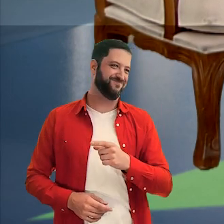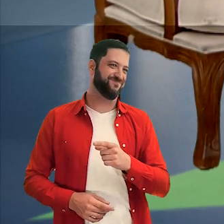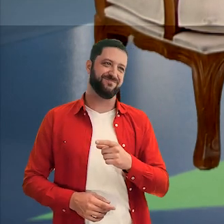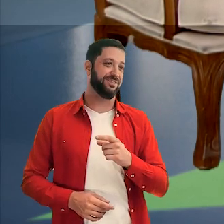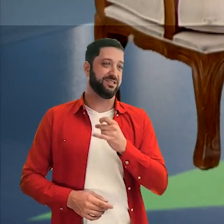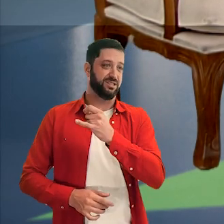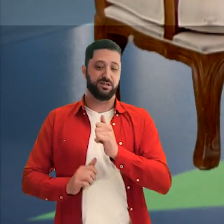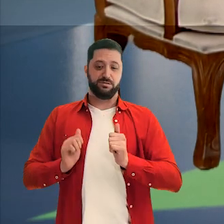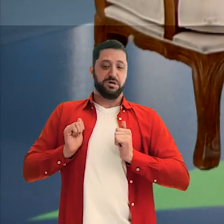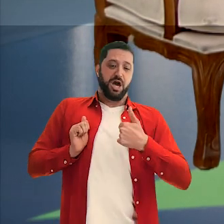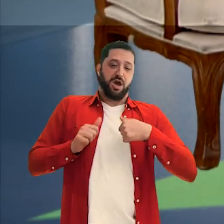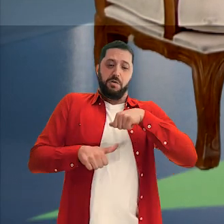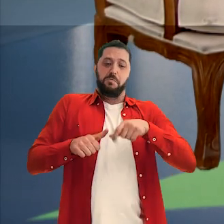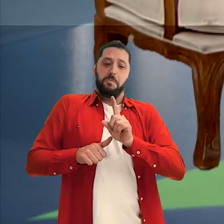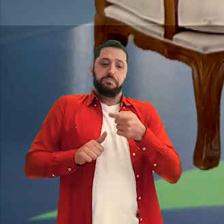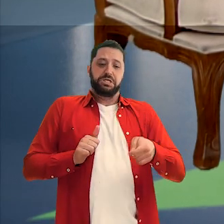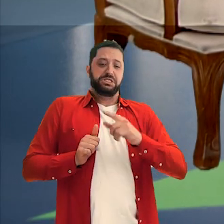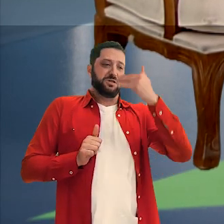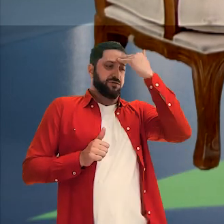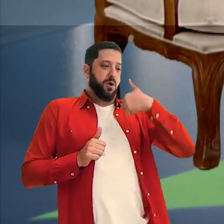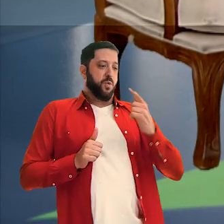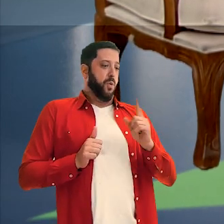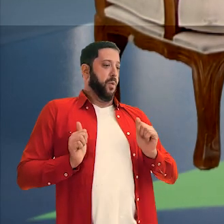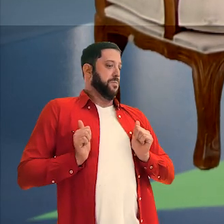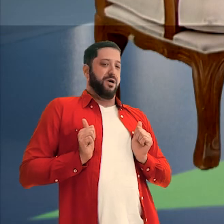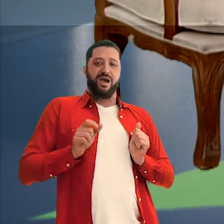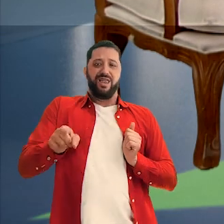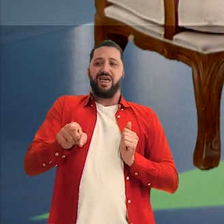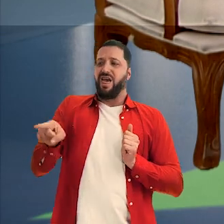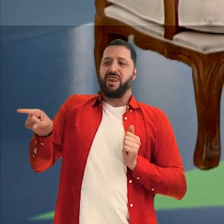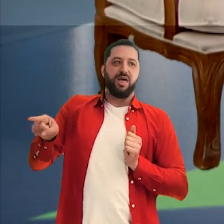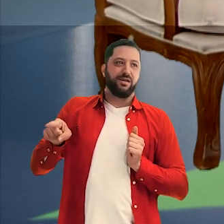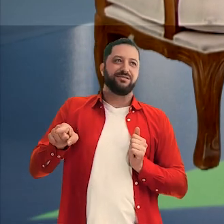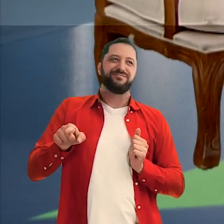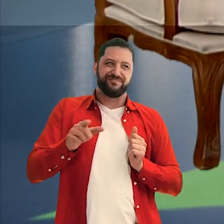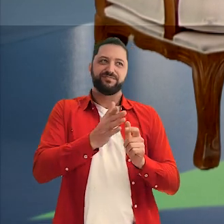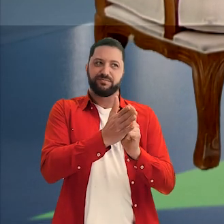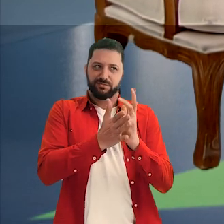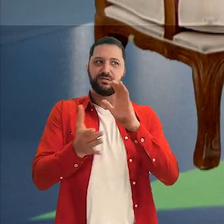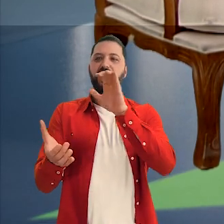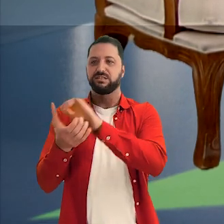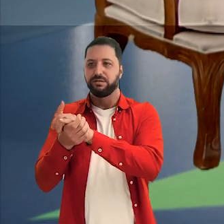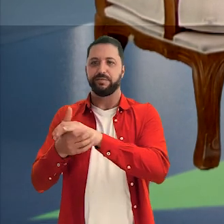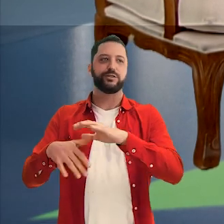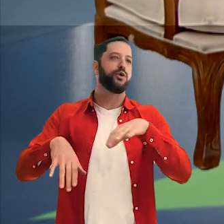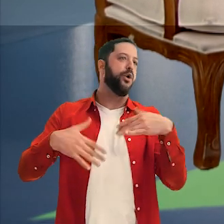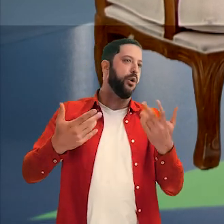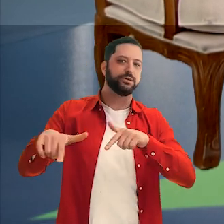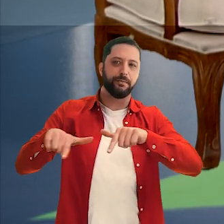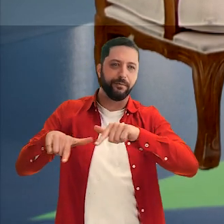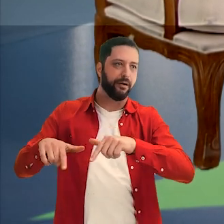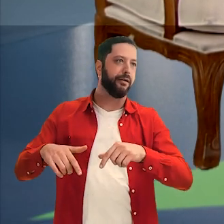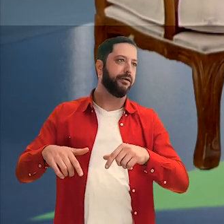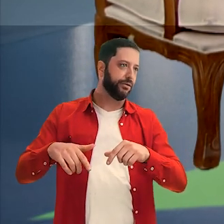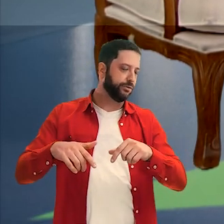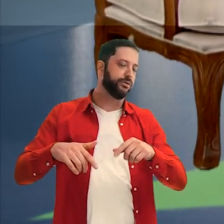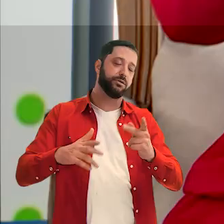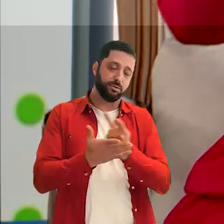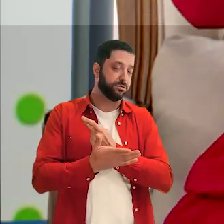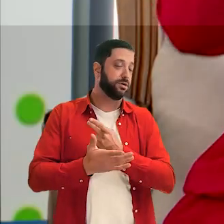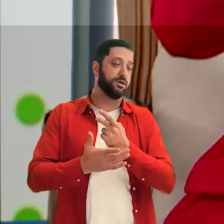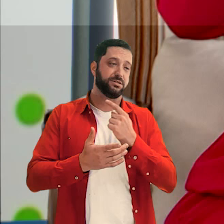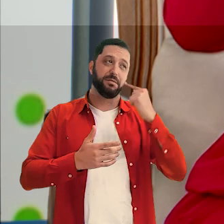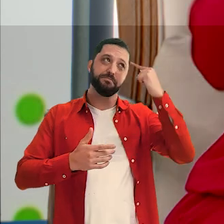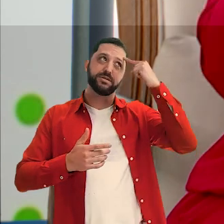consegue enxergar que é ela que precisa da mudança. Isso acontece muito dentro de casamento, dentro de um relacionamento, dentro de uma empresa. As pessoas começam a